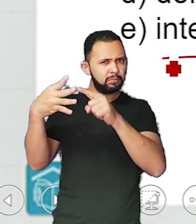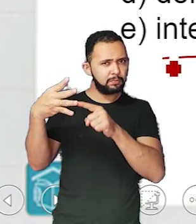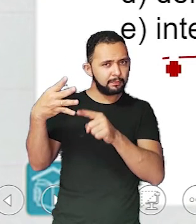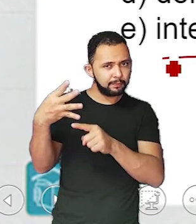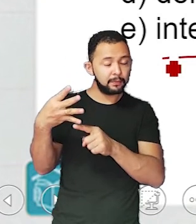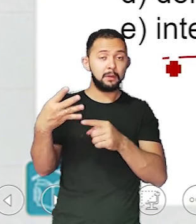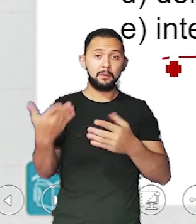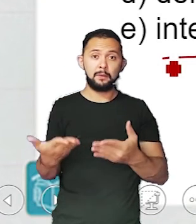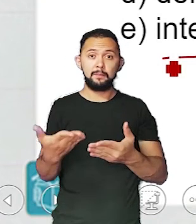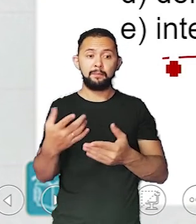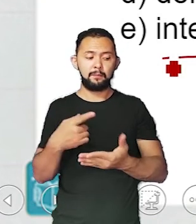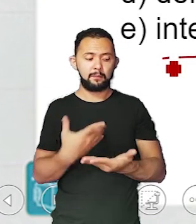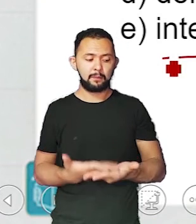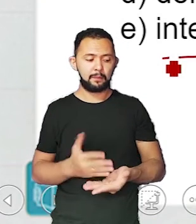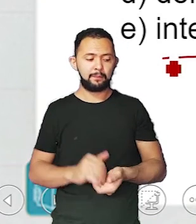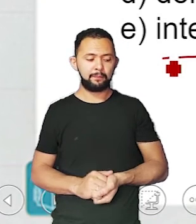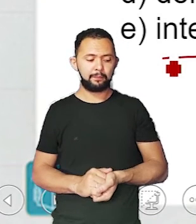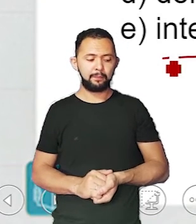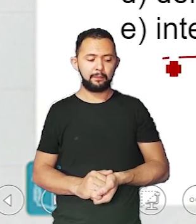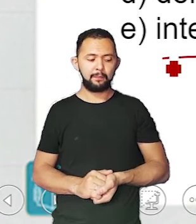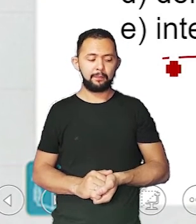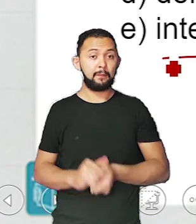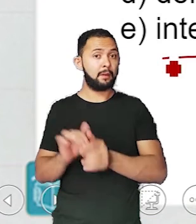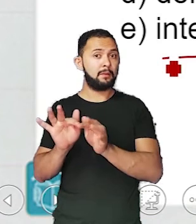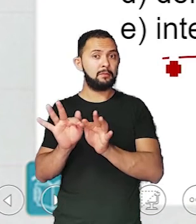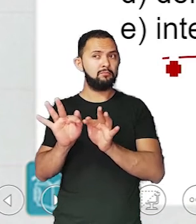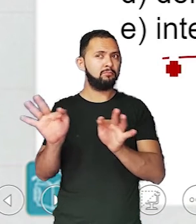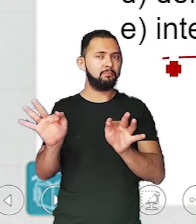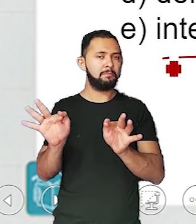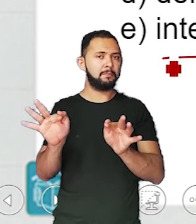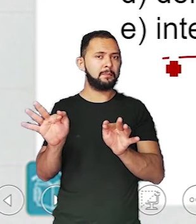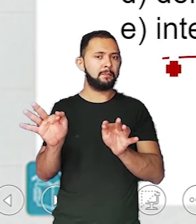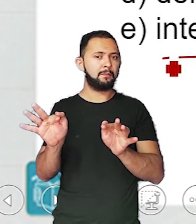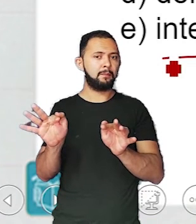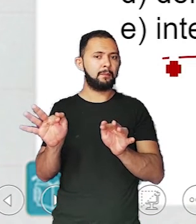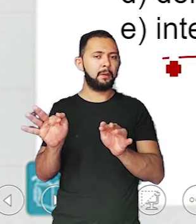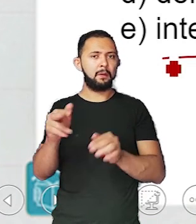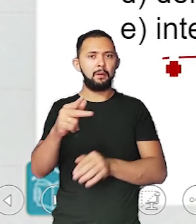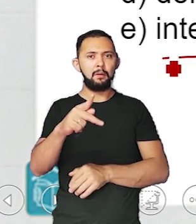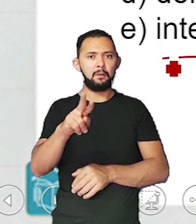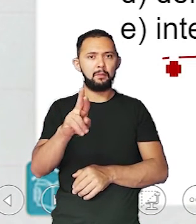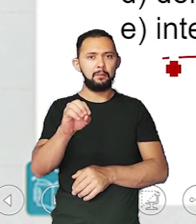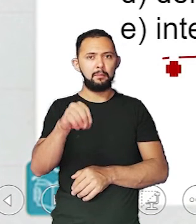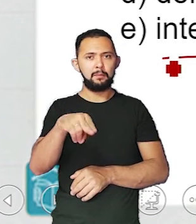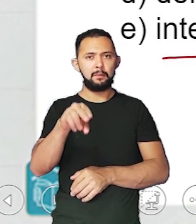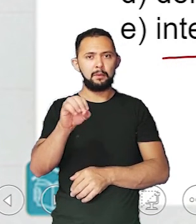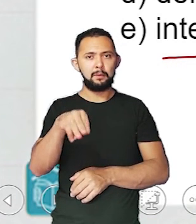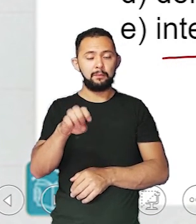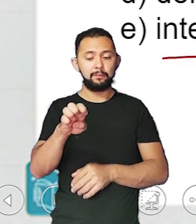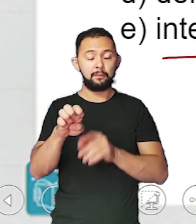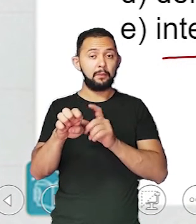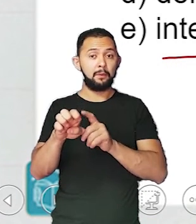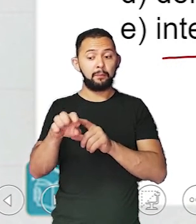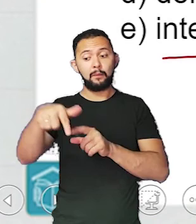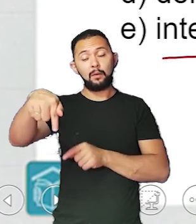que a questão quer, com certeza. Gente, oração assim é para ser um pronome relativo. Não tem erro, mas vamos só fazer o nosso teste.